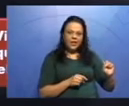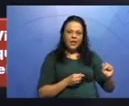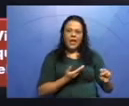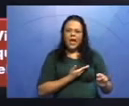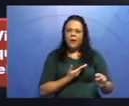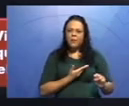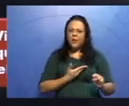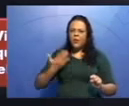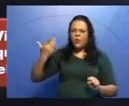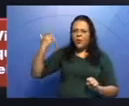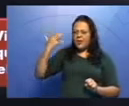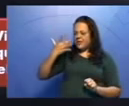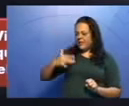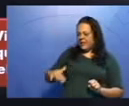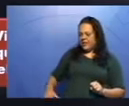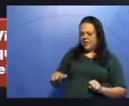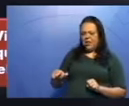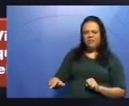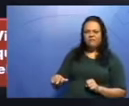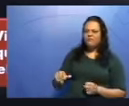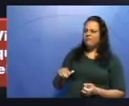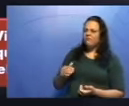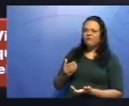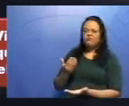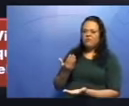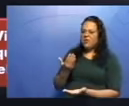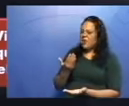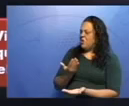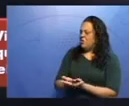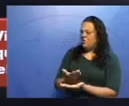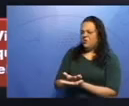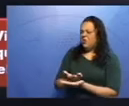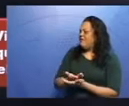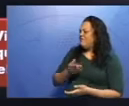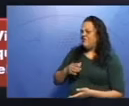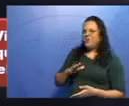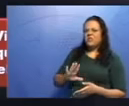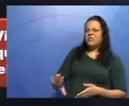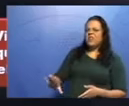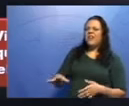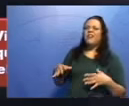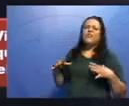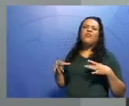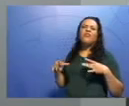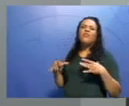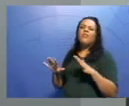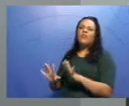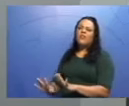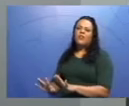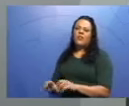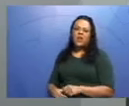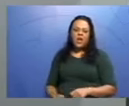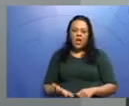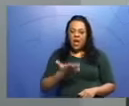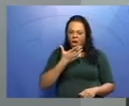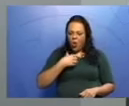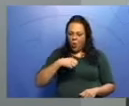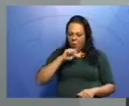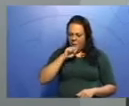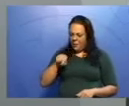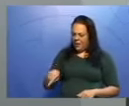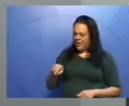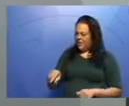Camilo não gostava muito de estudar, era mais despojado. Contra a vontade do pai, ele foi